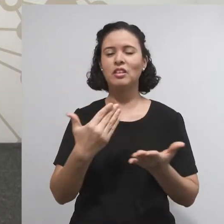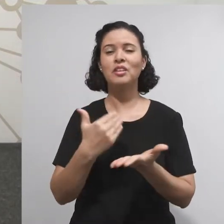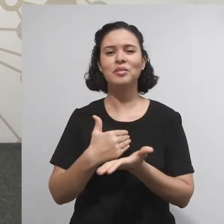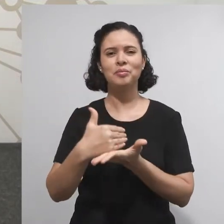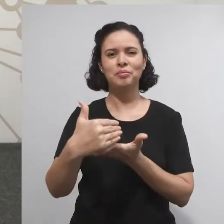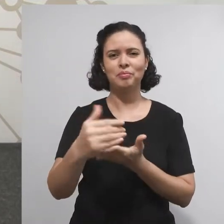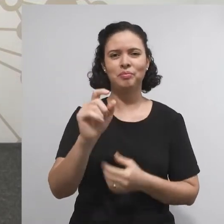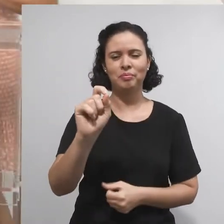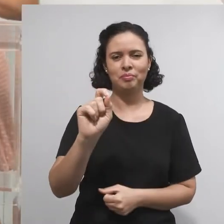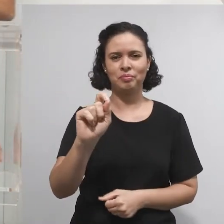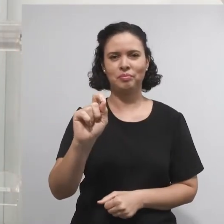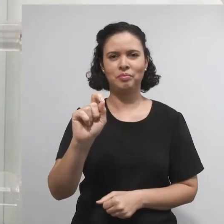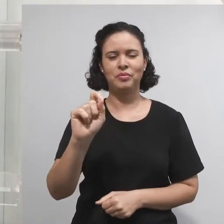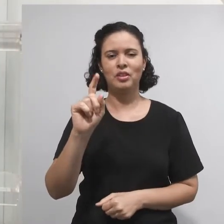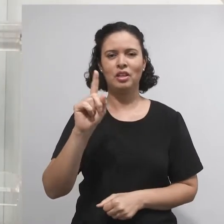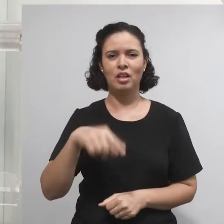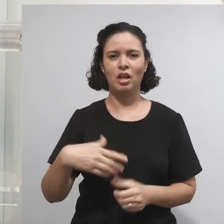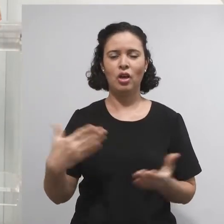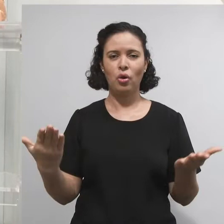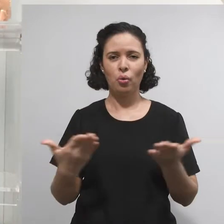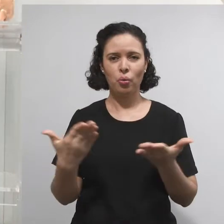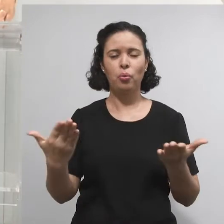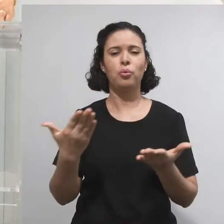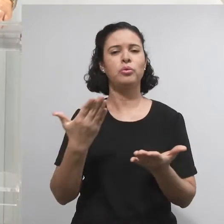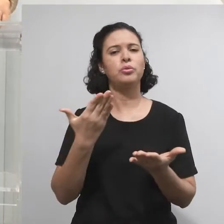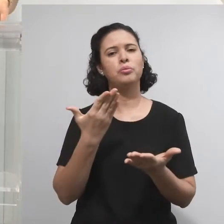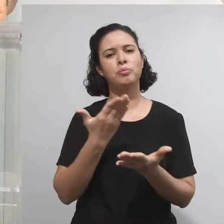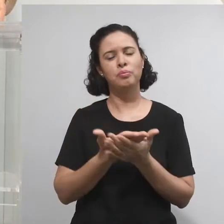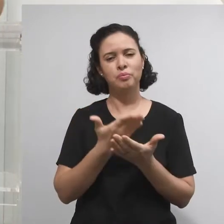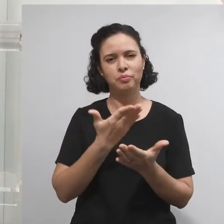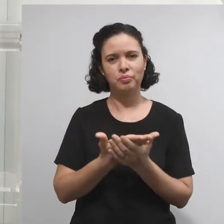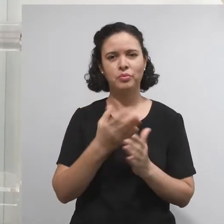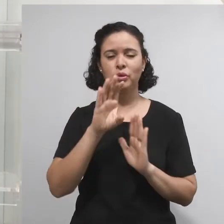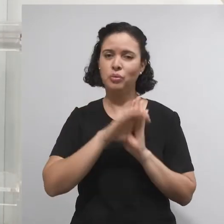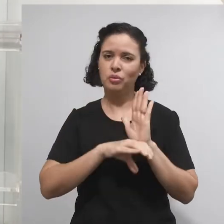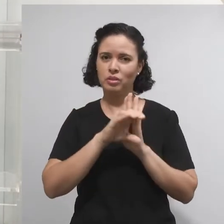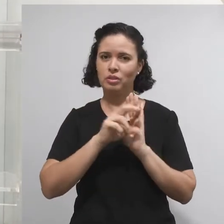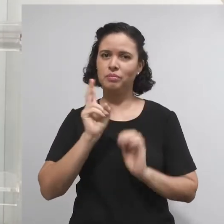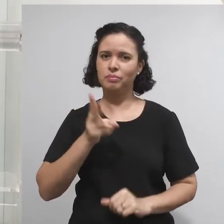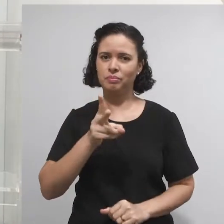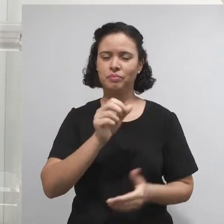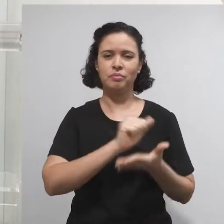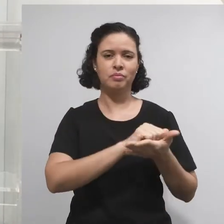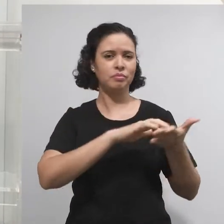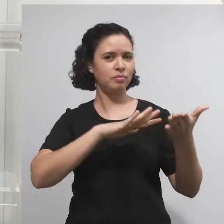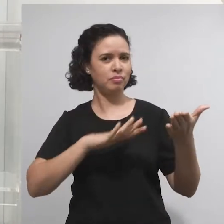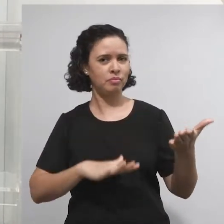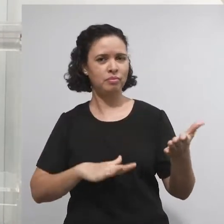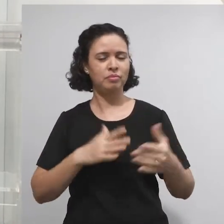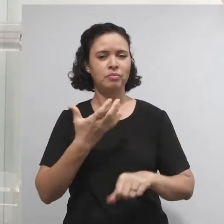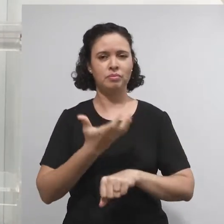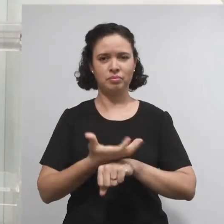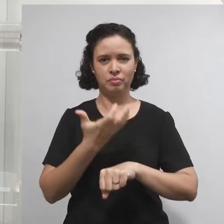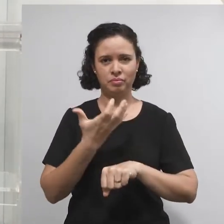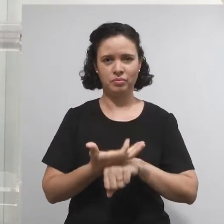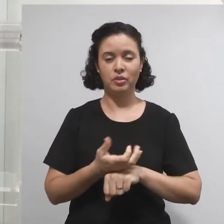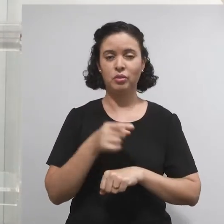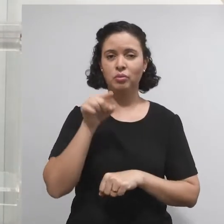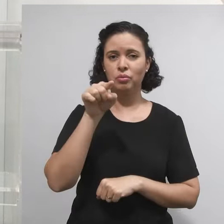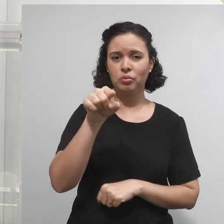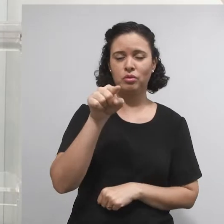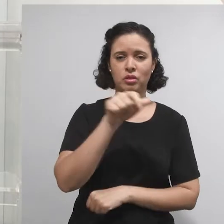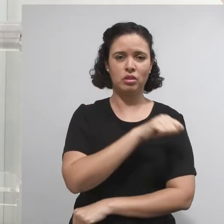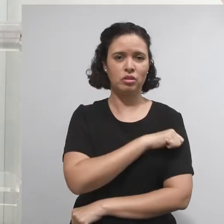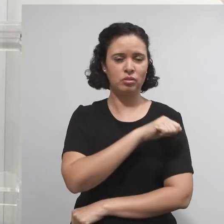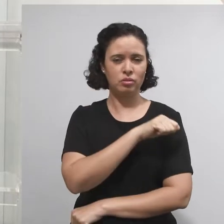o nosso episódio currículo, a continuação da atividade disciplinar em que